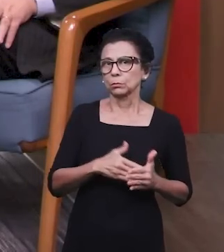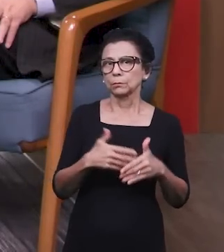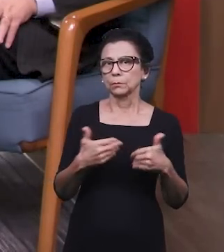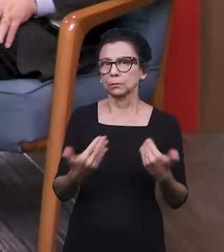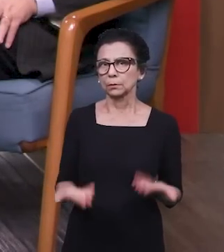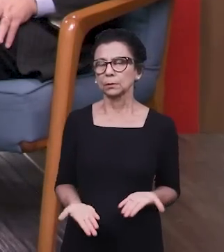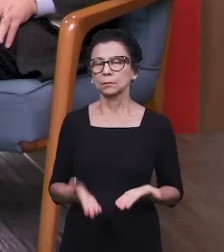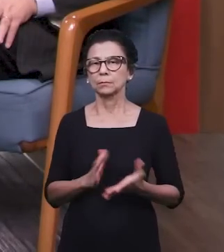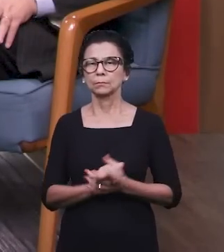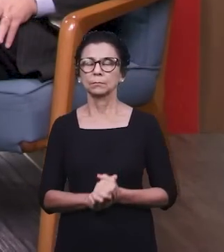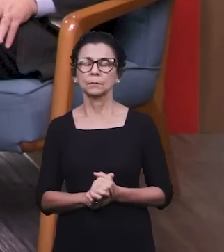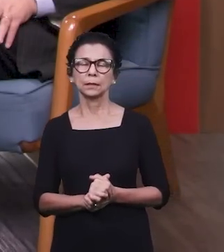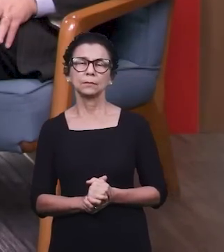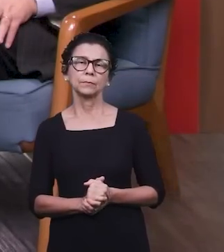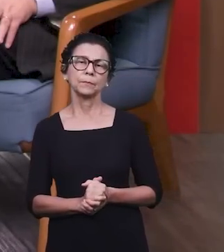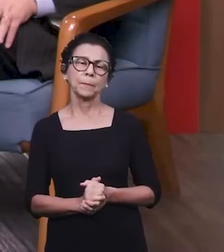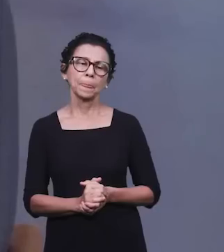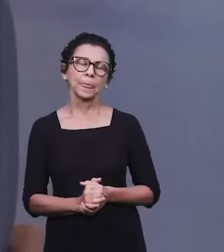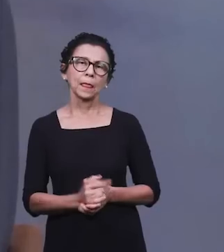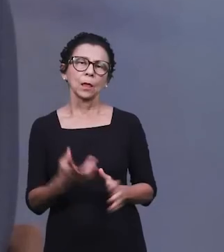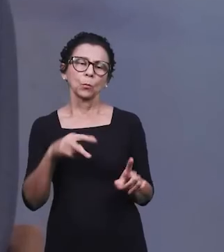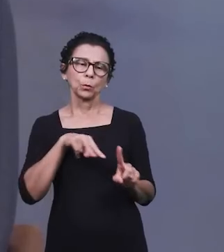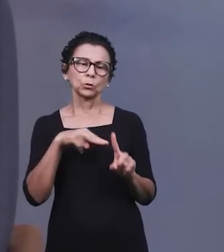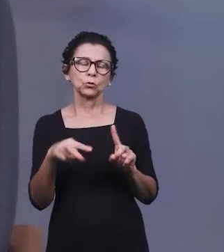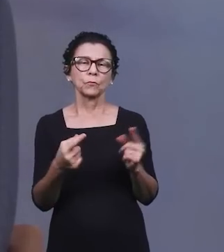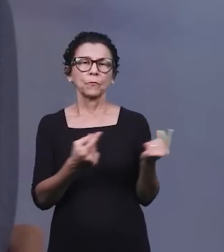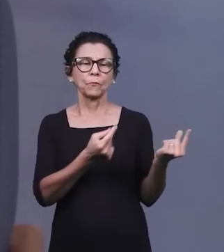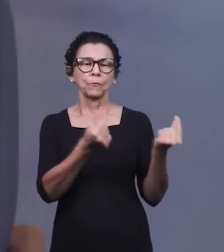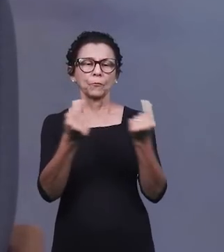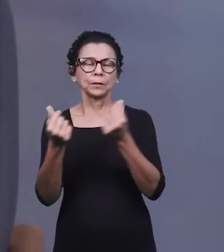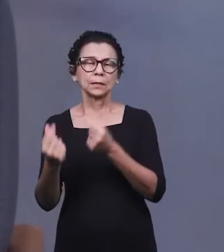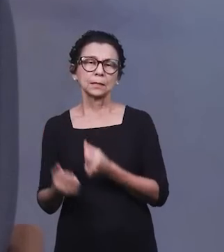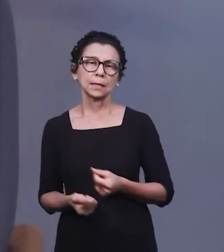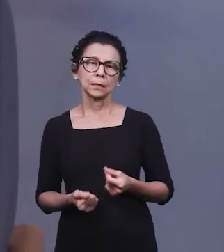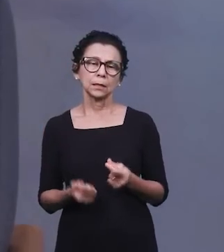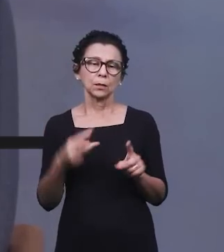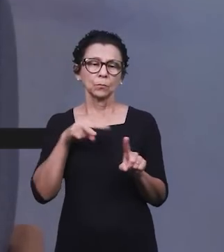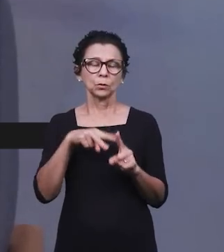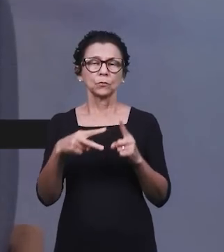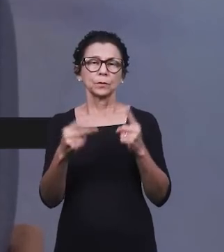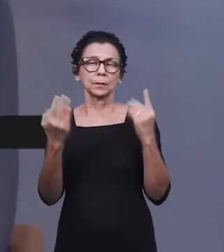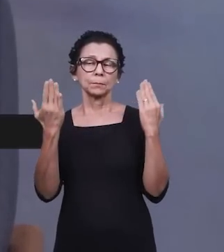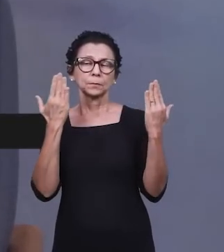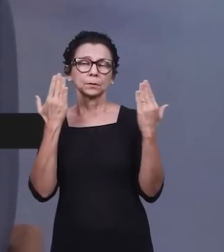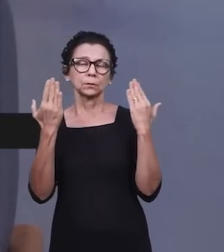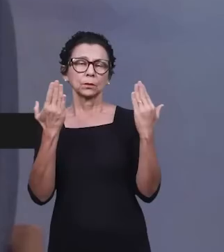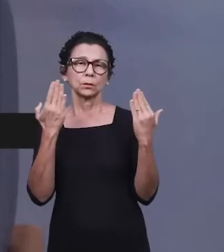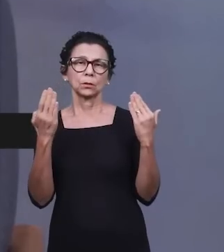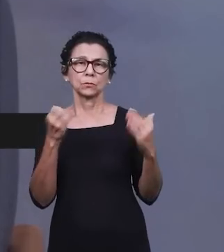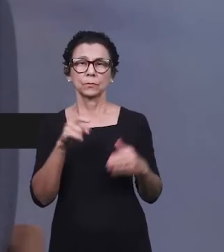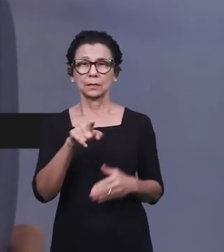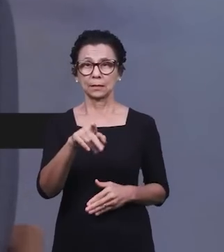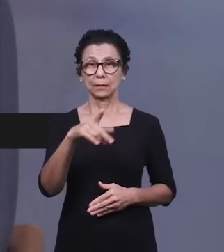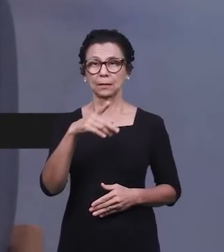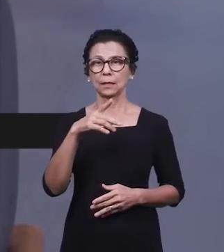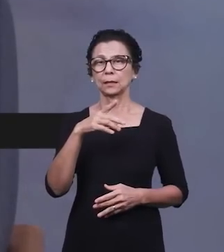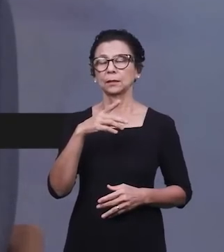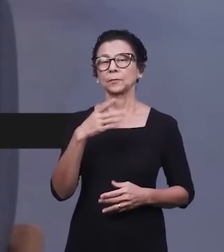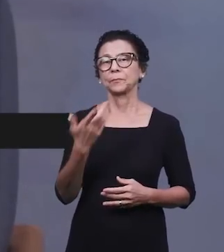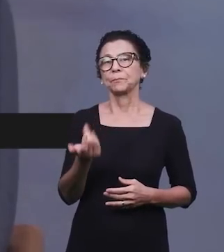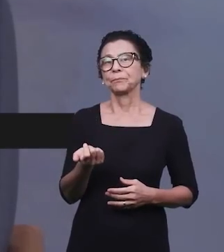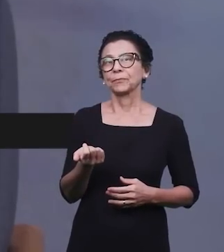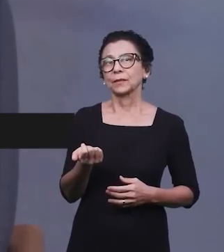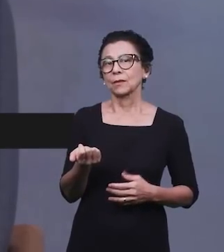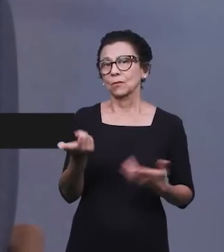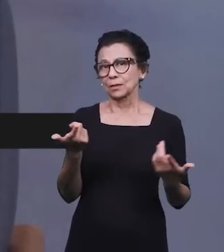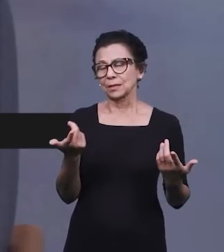aspecto psicológico, porque quando você tem uma dívida, já foram feitos estudos que comprovam que você estuda pior,